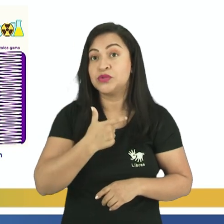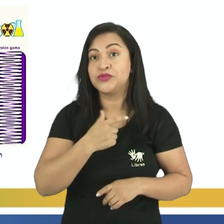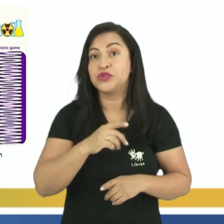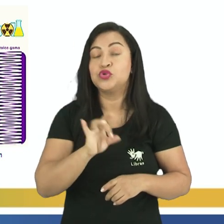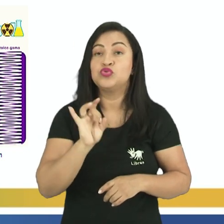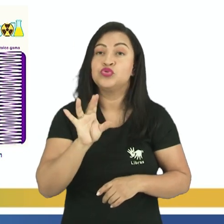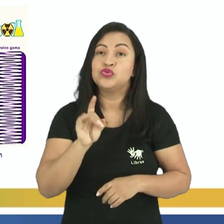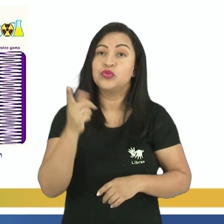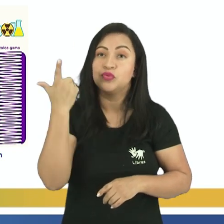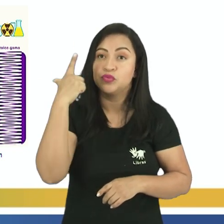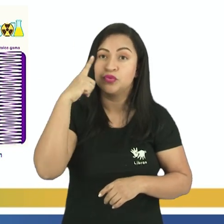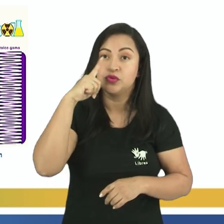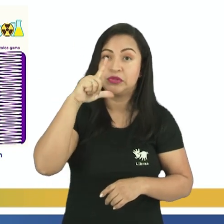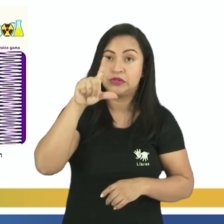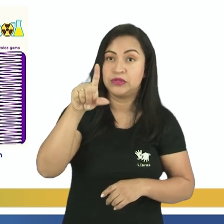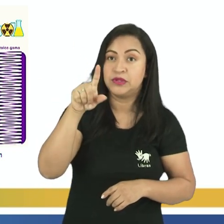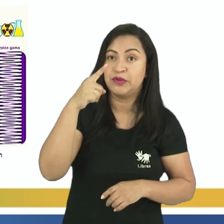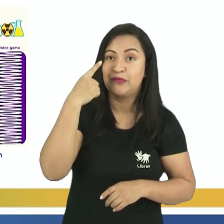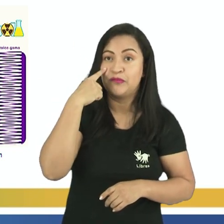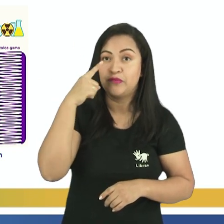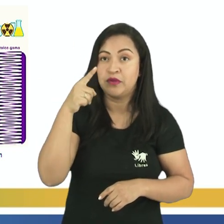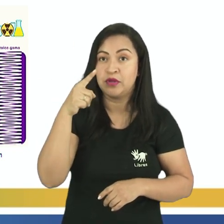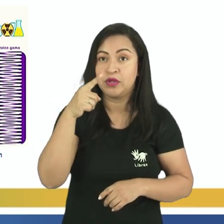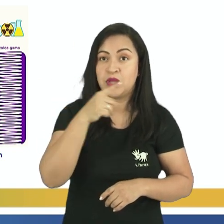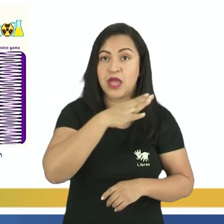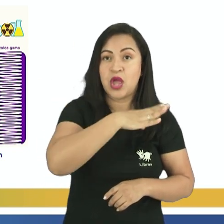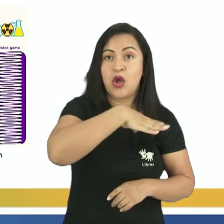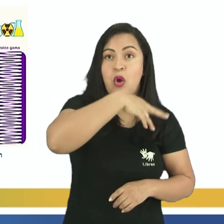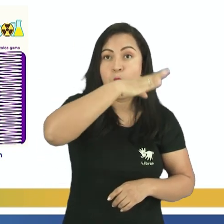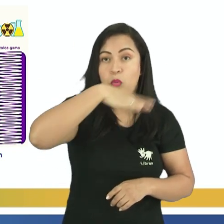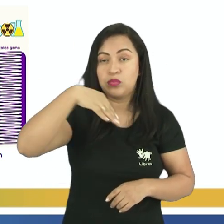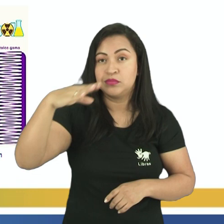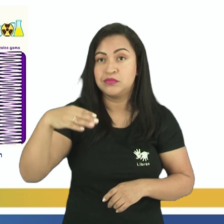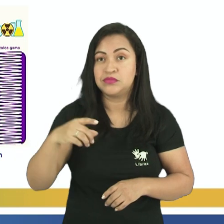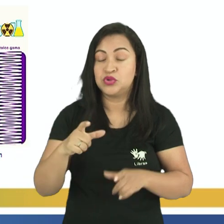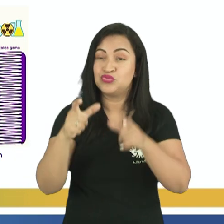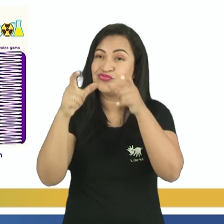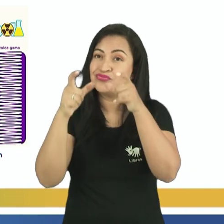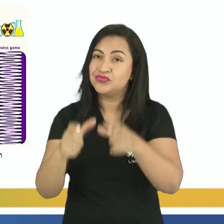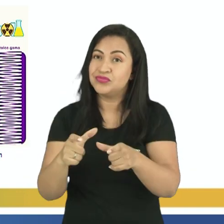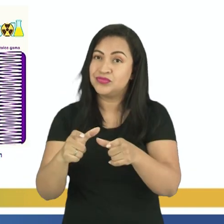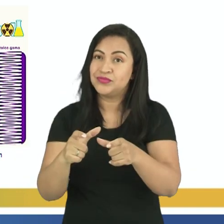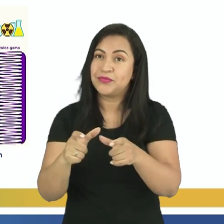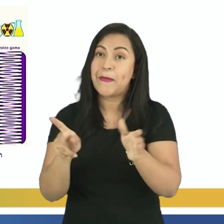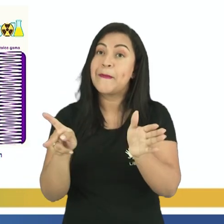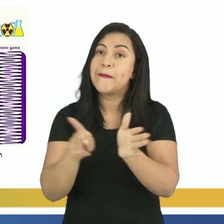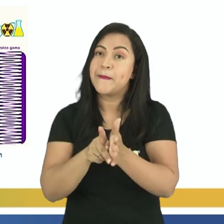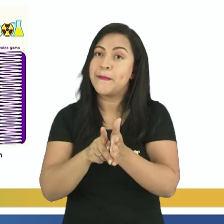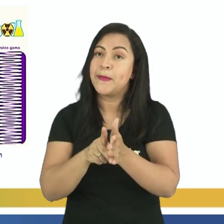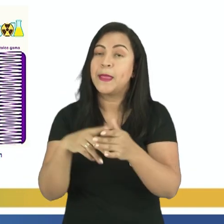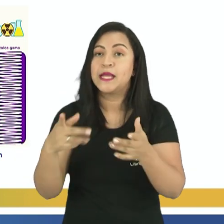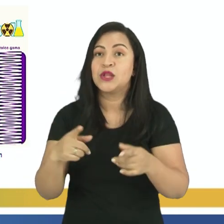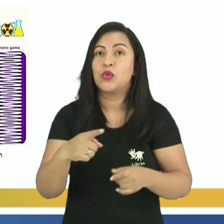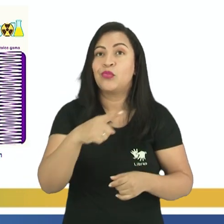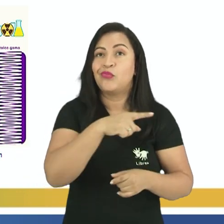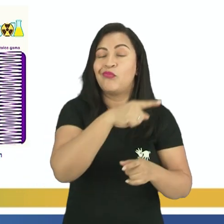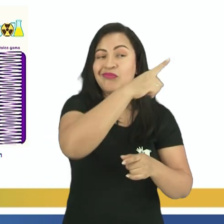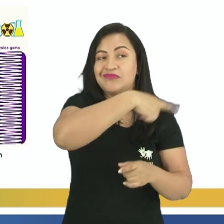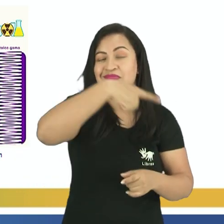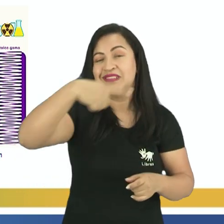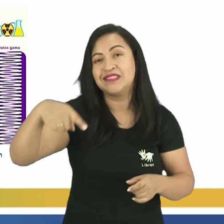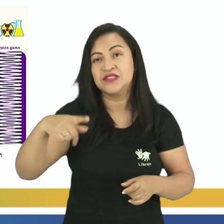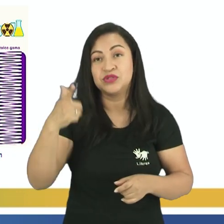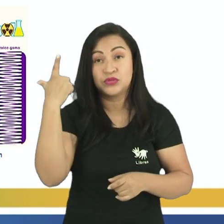apenas ondas que estão dentro de uma determinada frequência, tá? E essa faixa de ondas que a gente